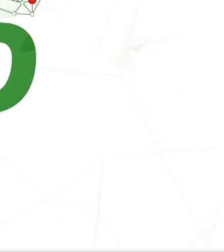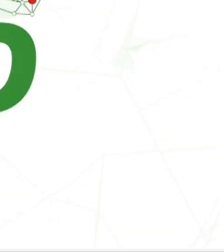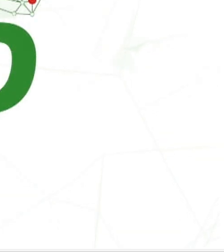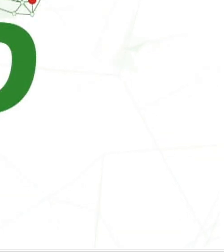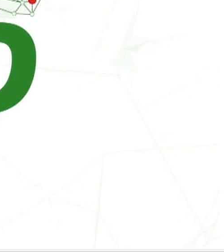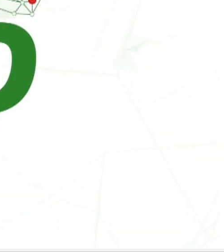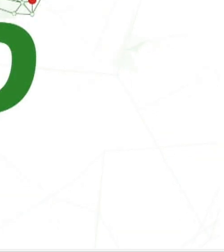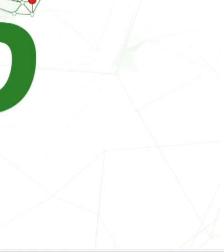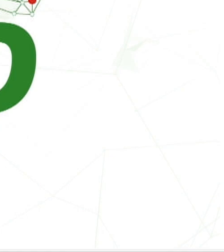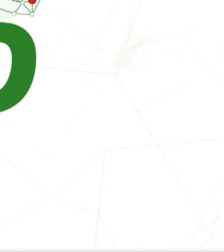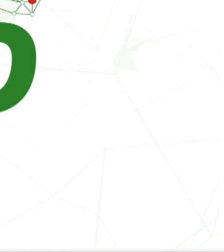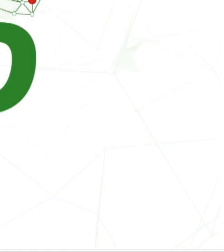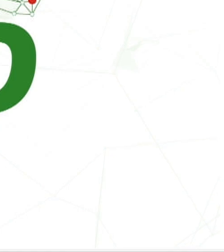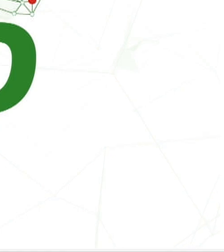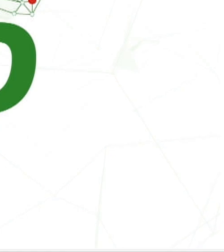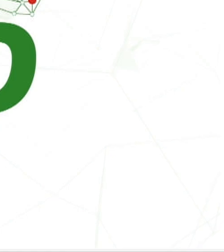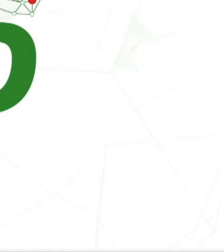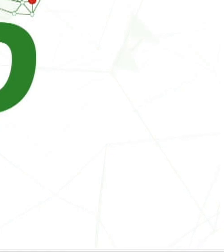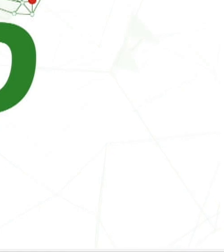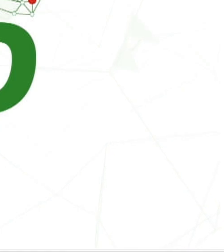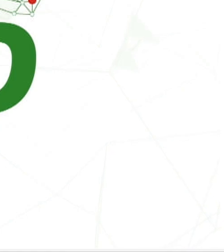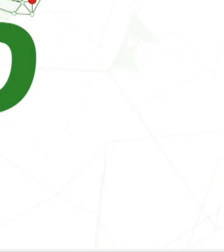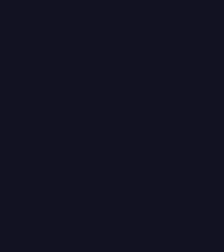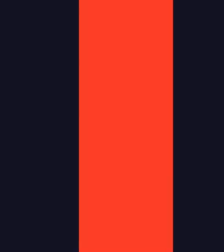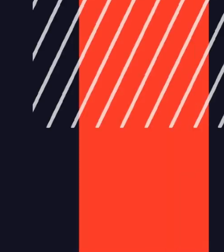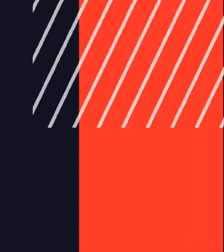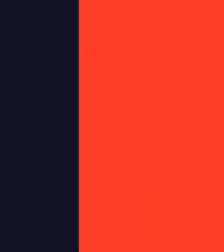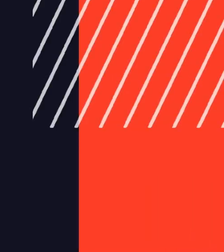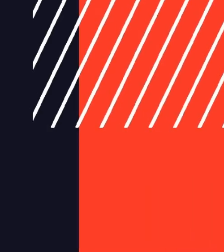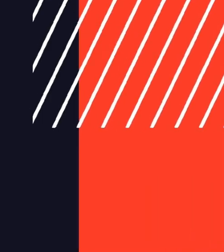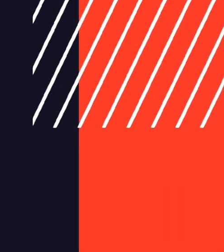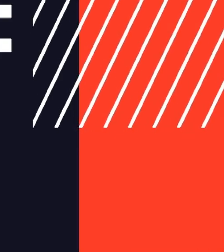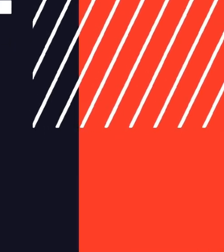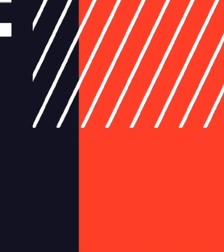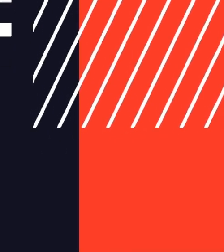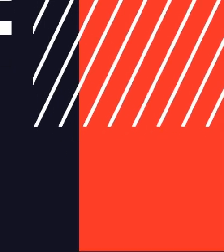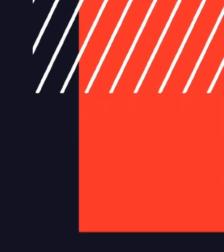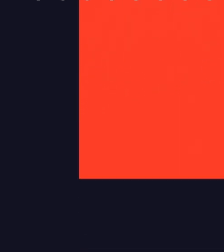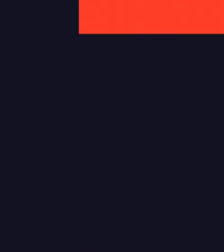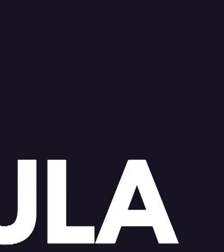Educação à distância, mudando realidades.